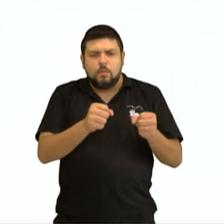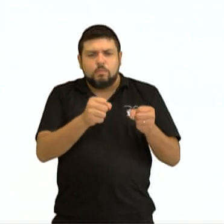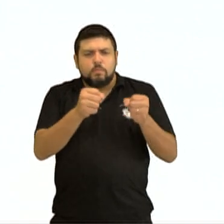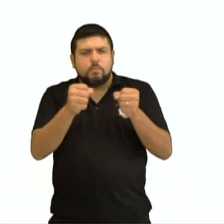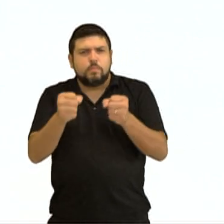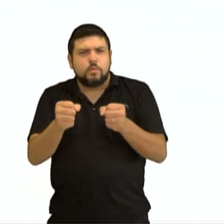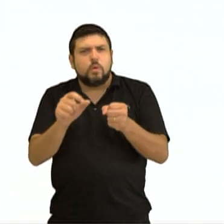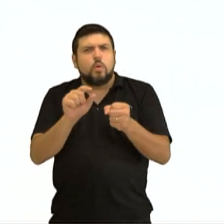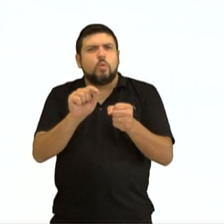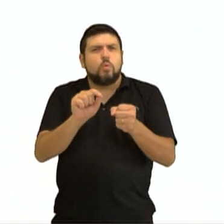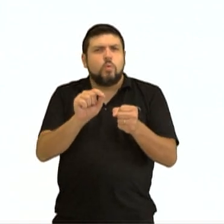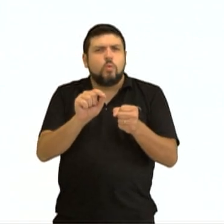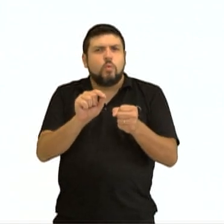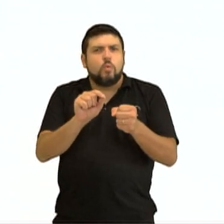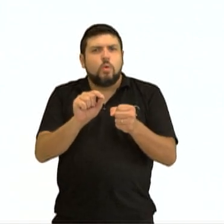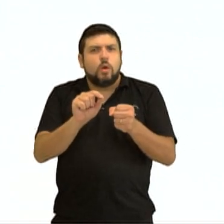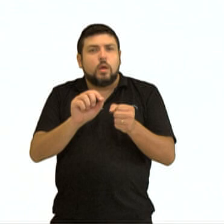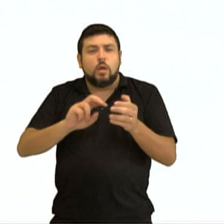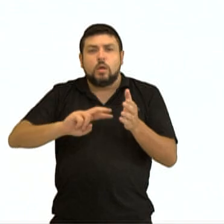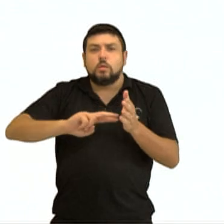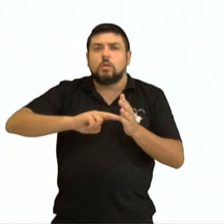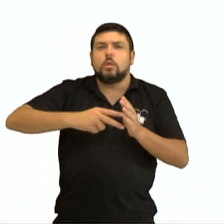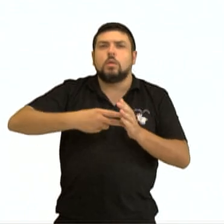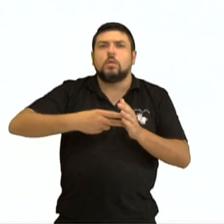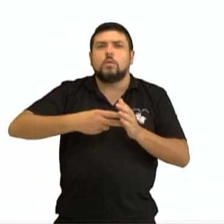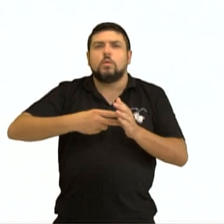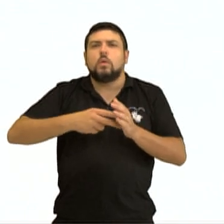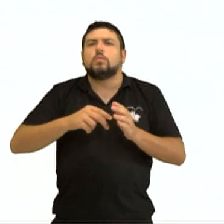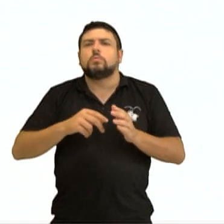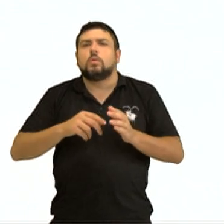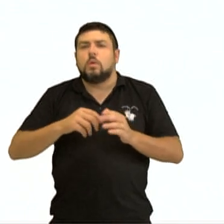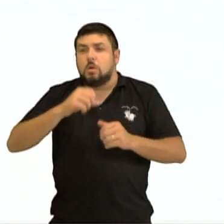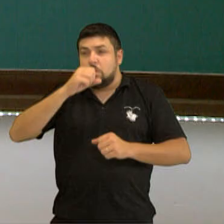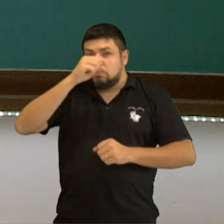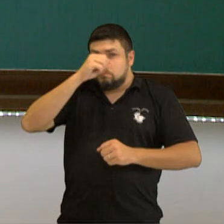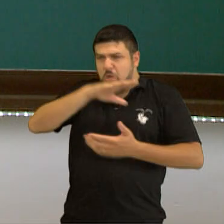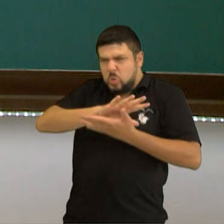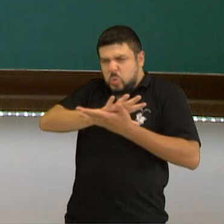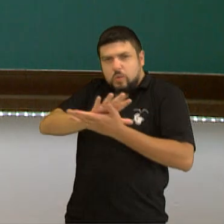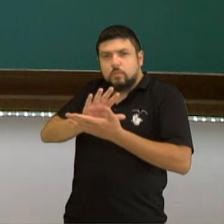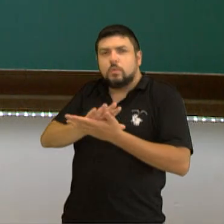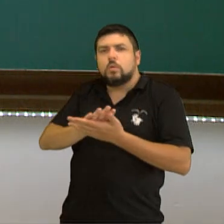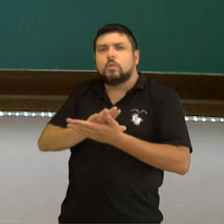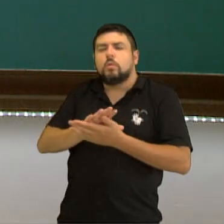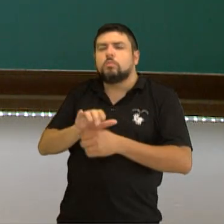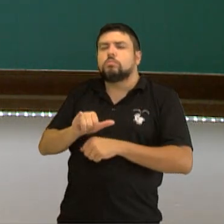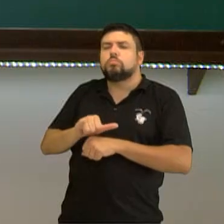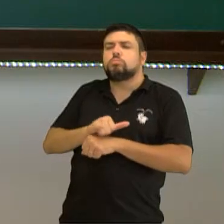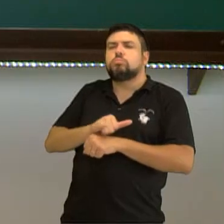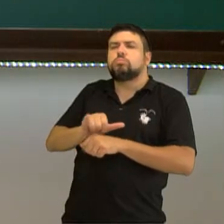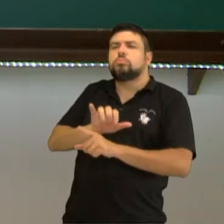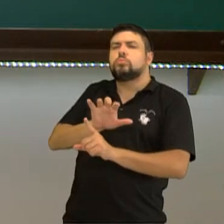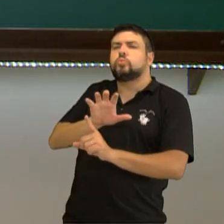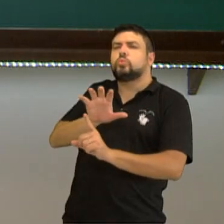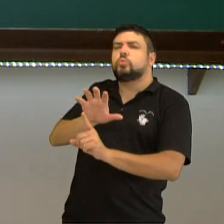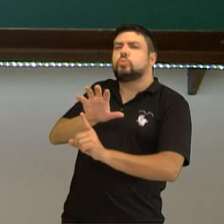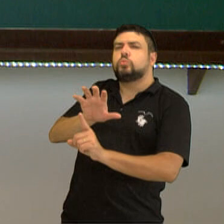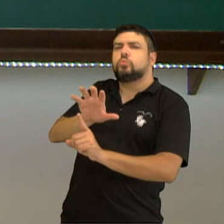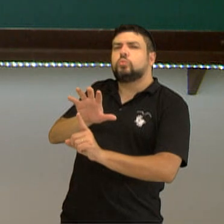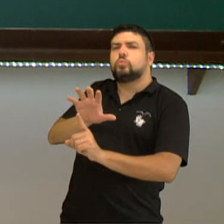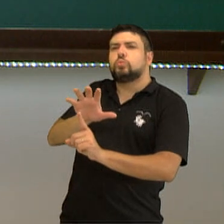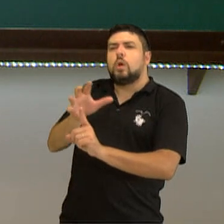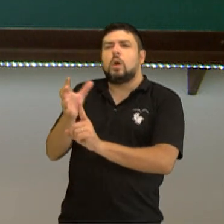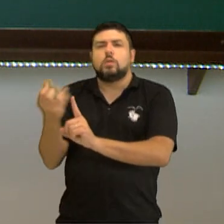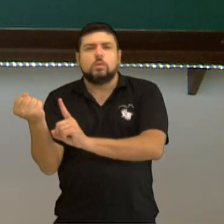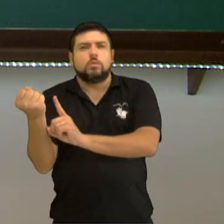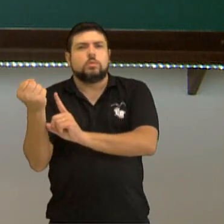que o outro faça o que você quer sem o uso da violência real. Veja que bacana isso, pessoal. Poder